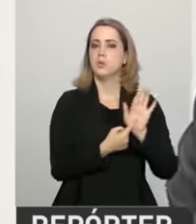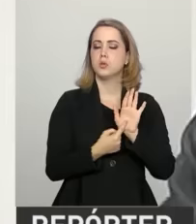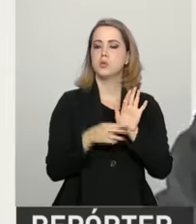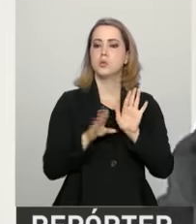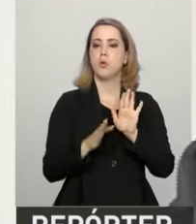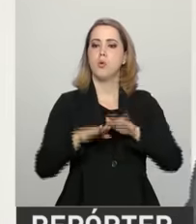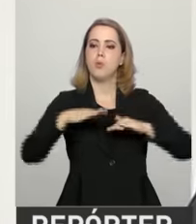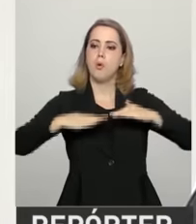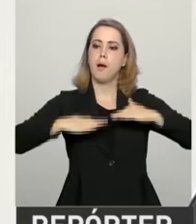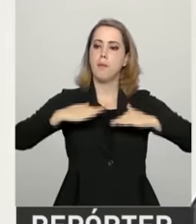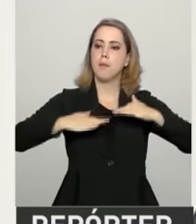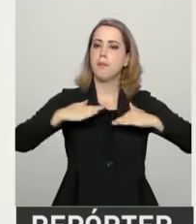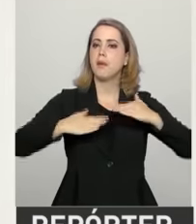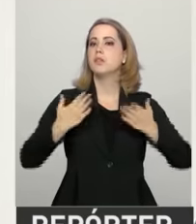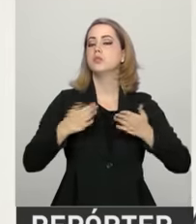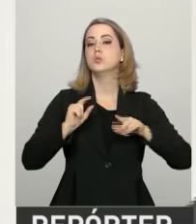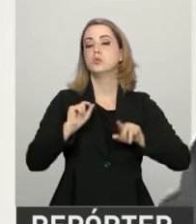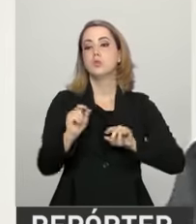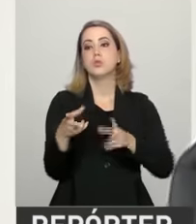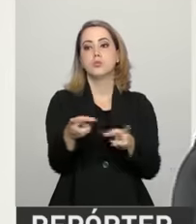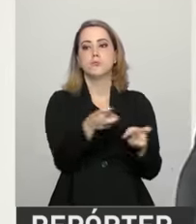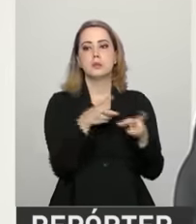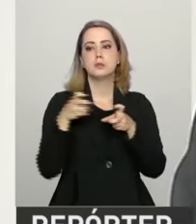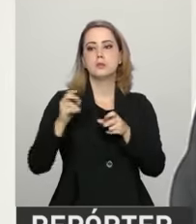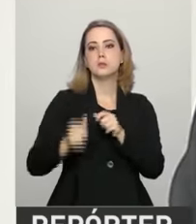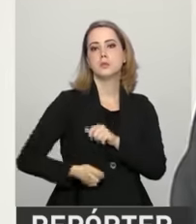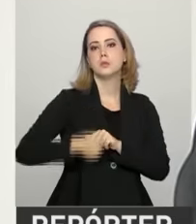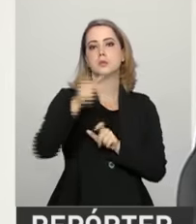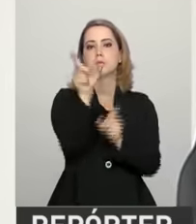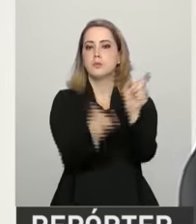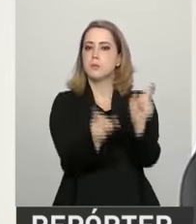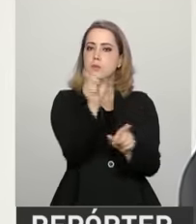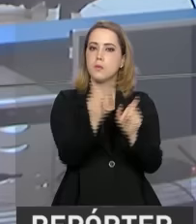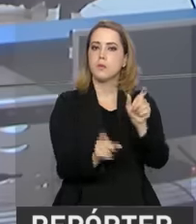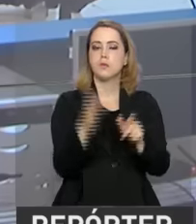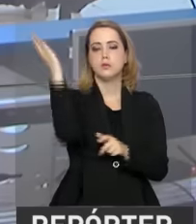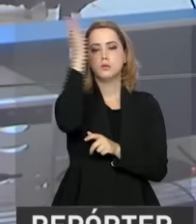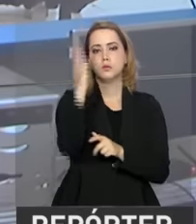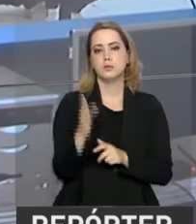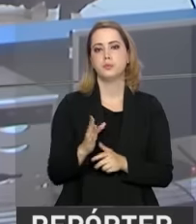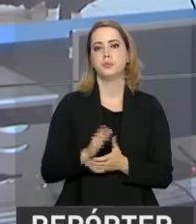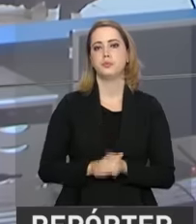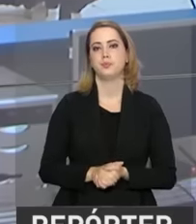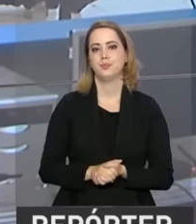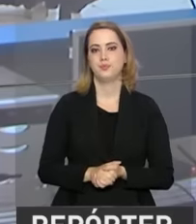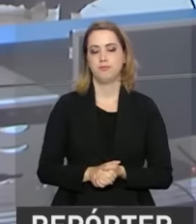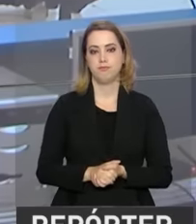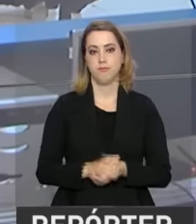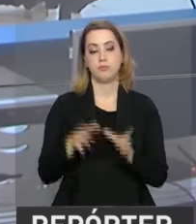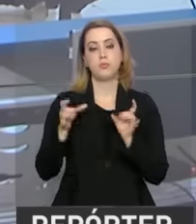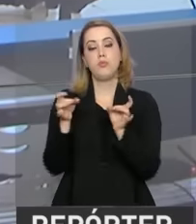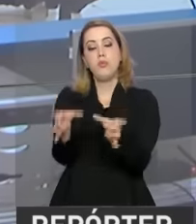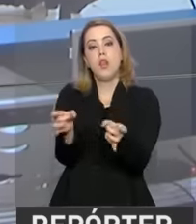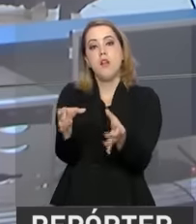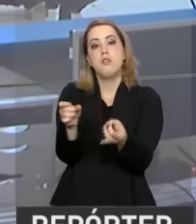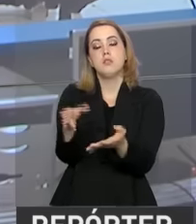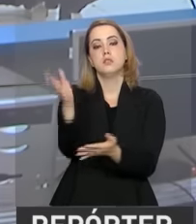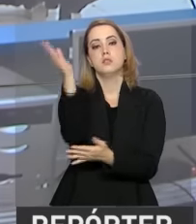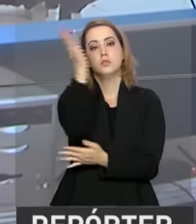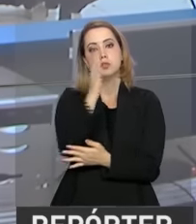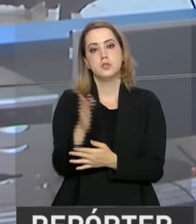média e isso vai ser capturado para beneficiar os consumidores do Brasil inteiro. As exportações brasileiras respondem